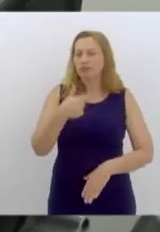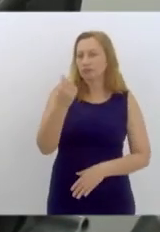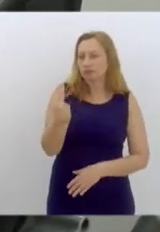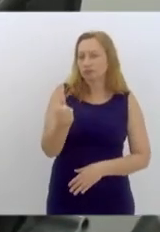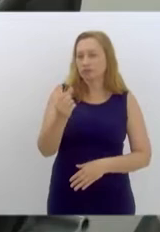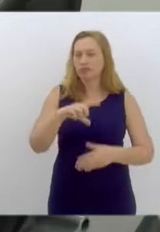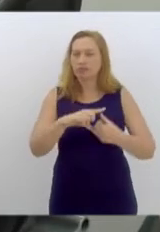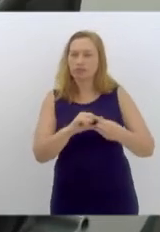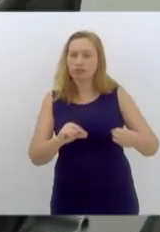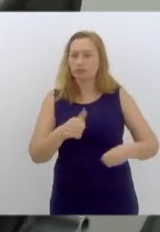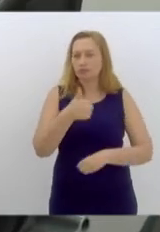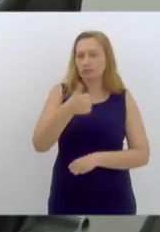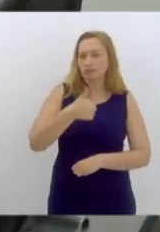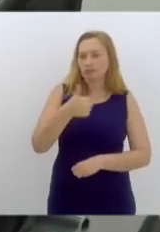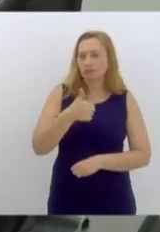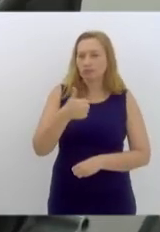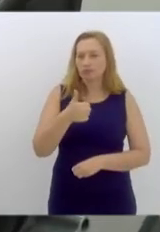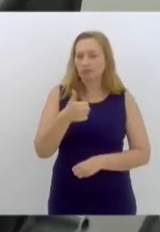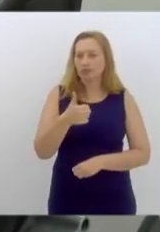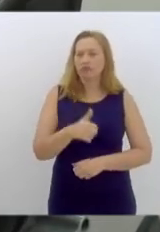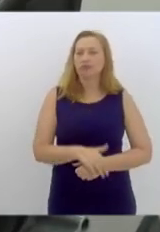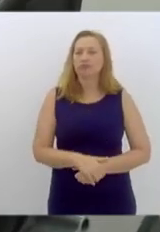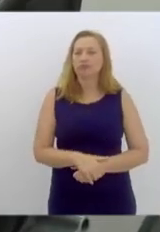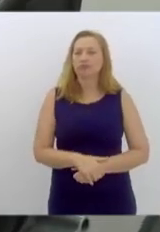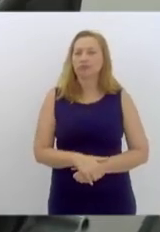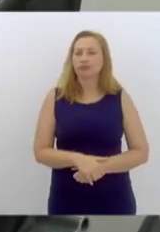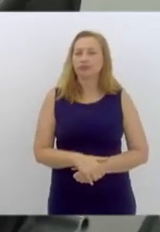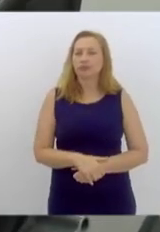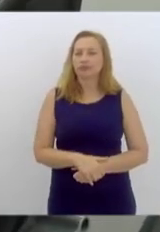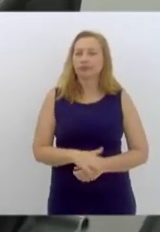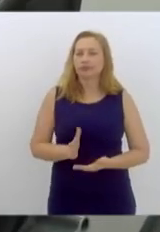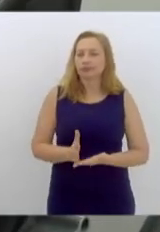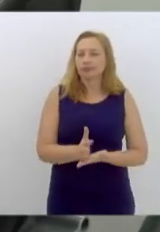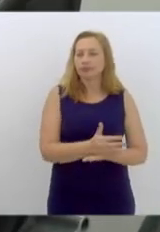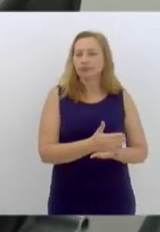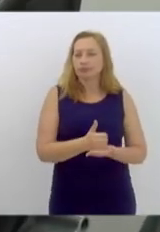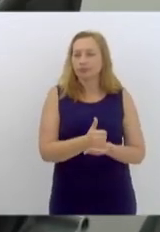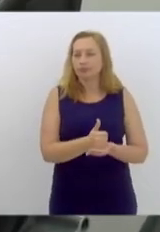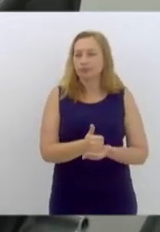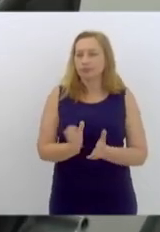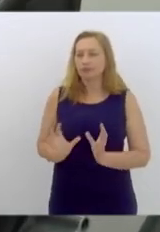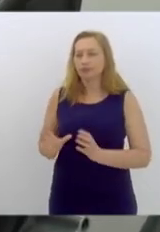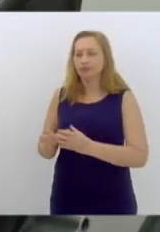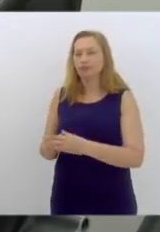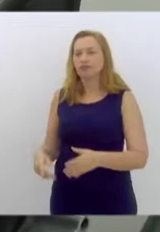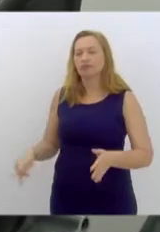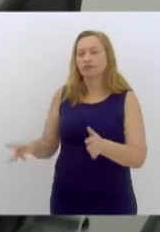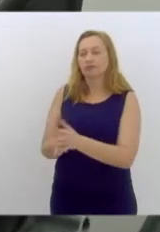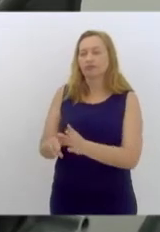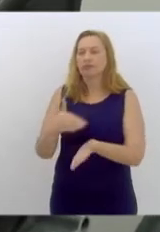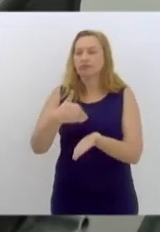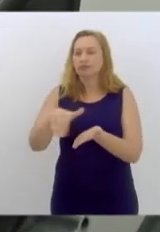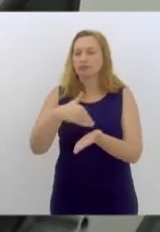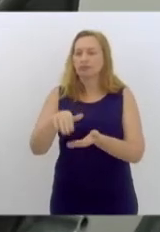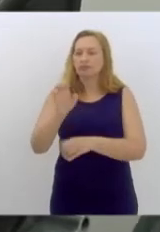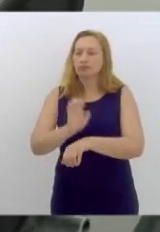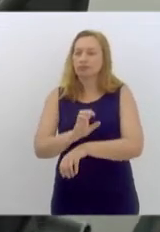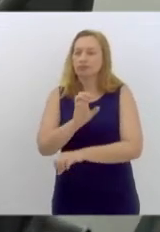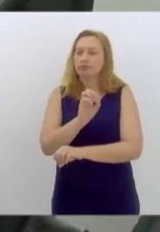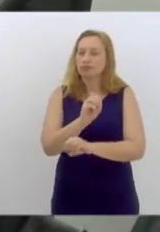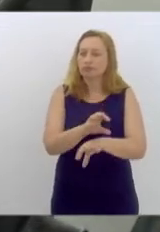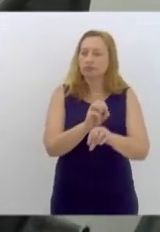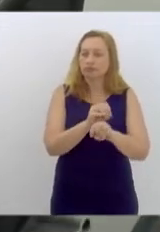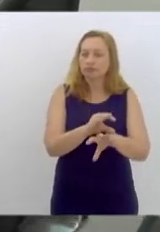do artigo 1º, será estabelecido e apurado pelos órgãos competentes da Secretaria de Estado de